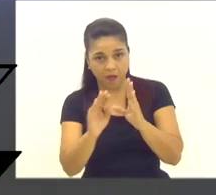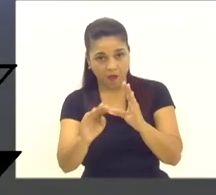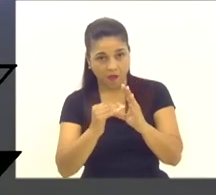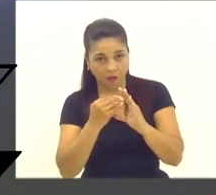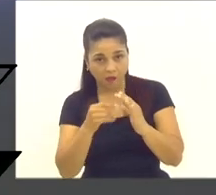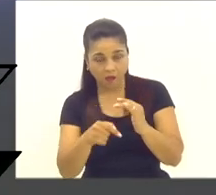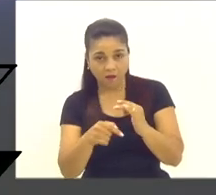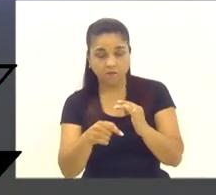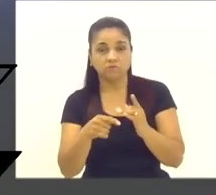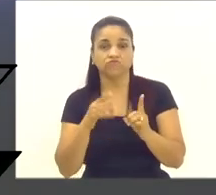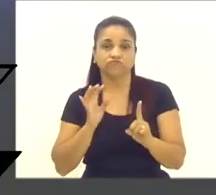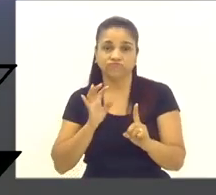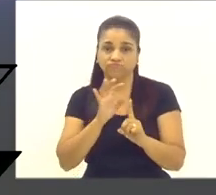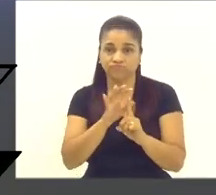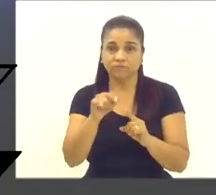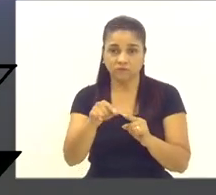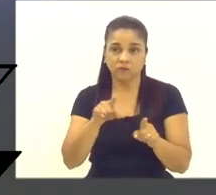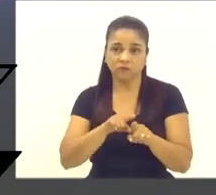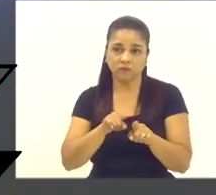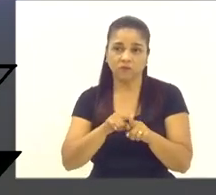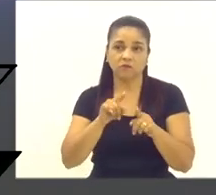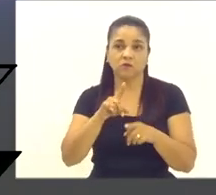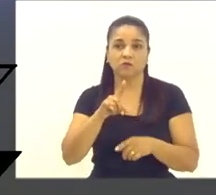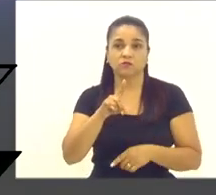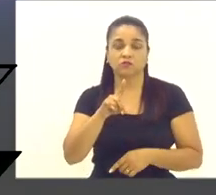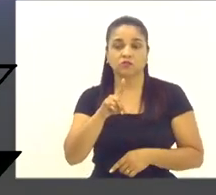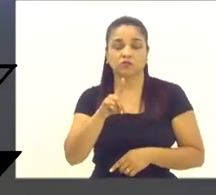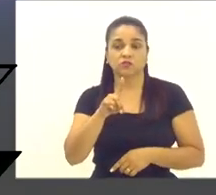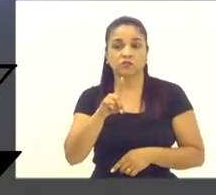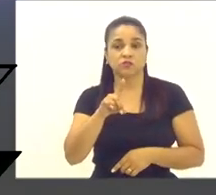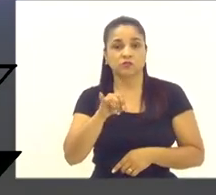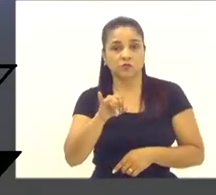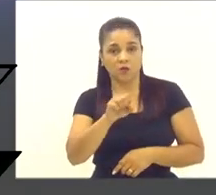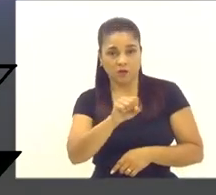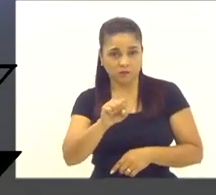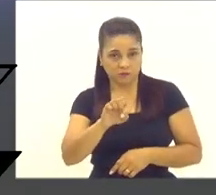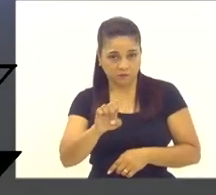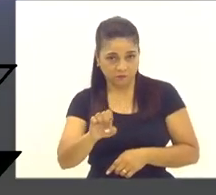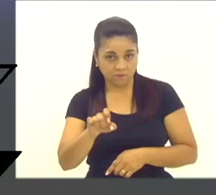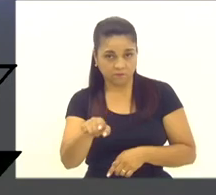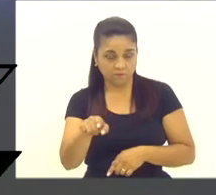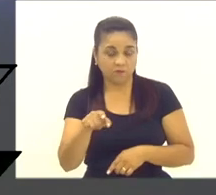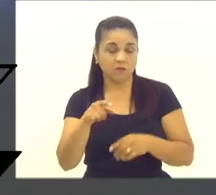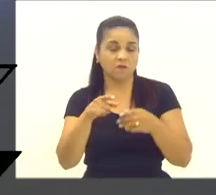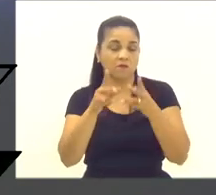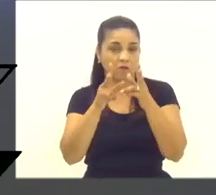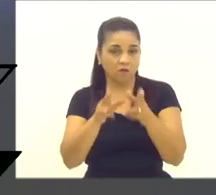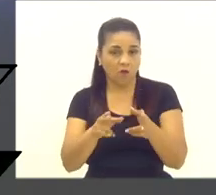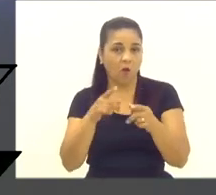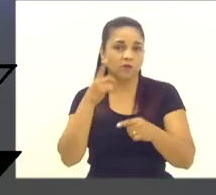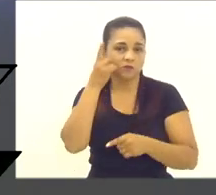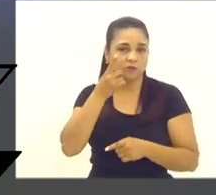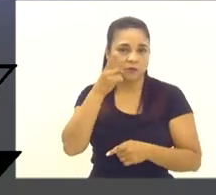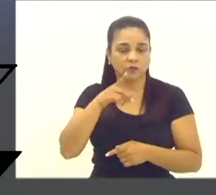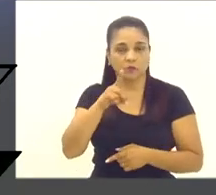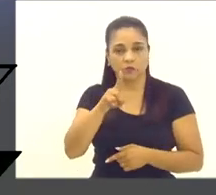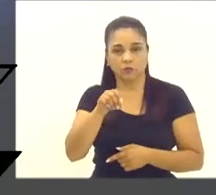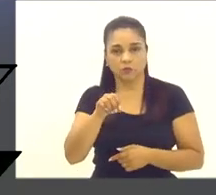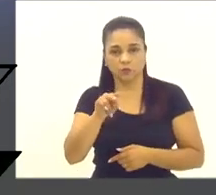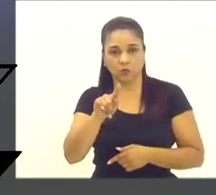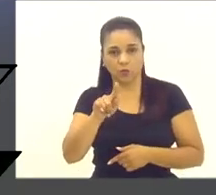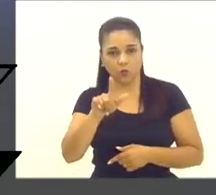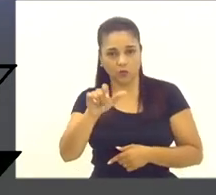um dos casos de doxing né que a gente tava falando ali no caso do do deputado Douglas Garcia